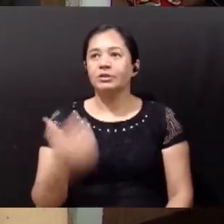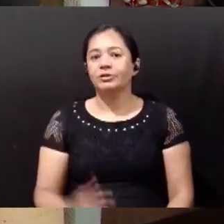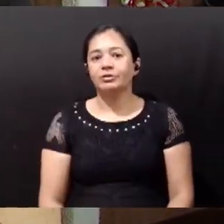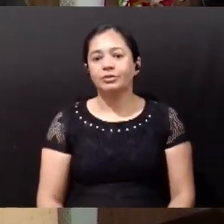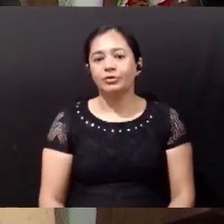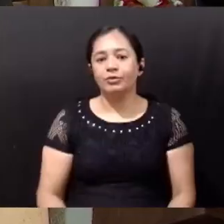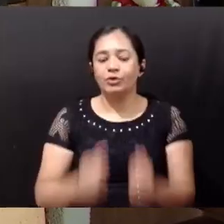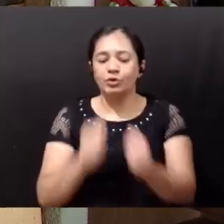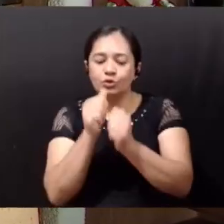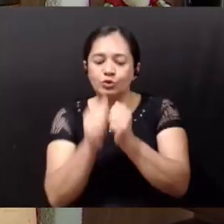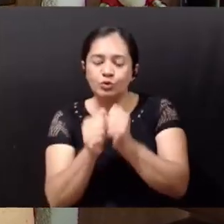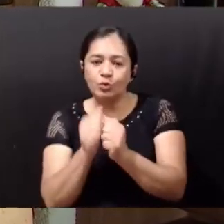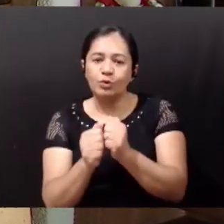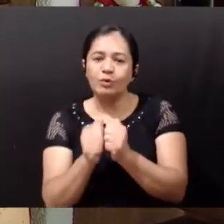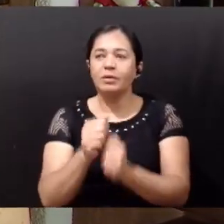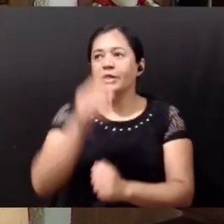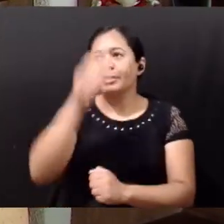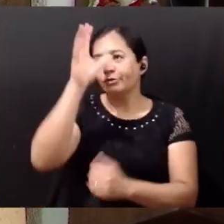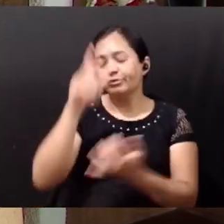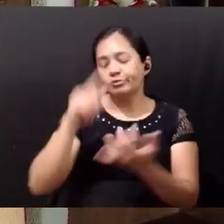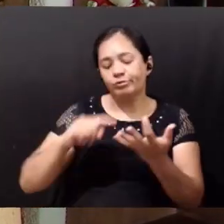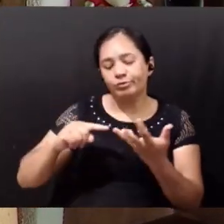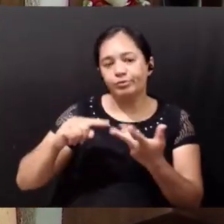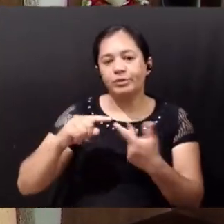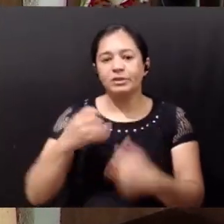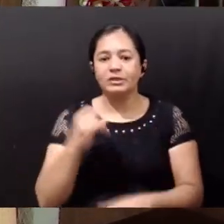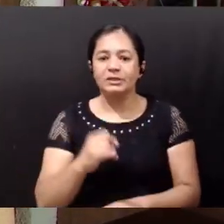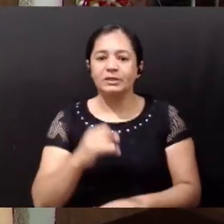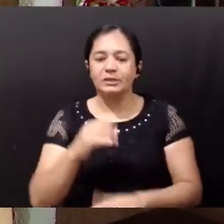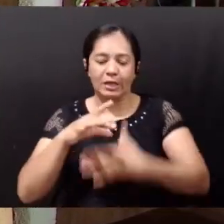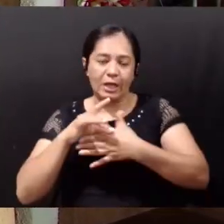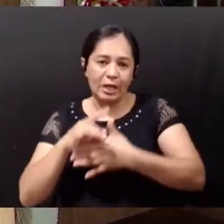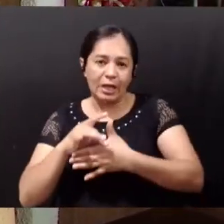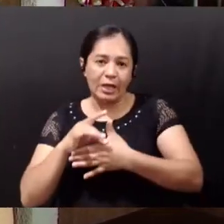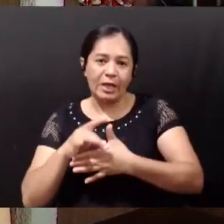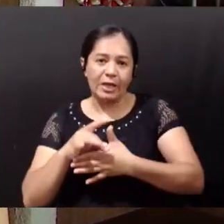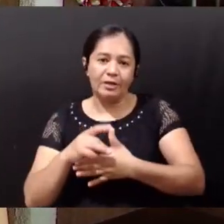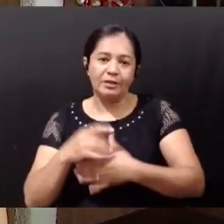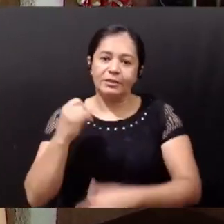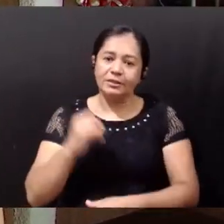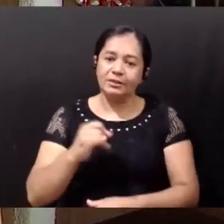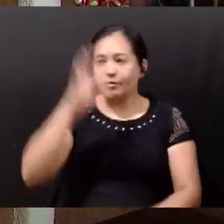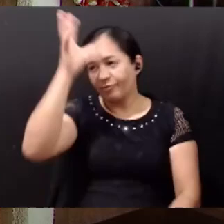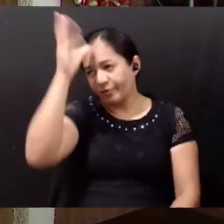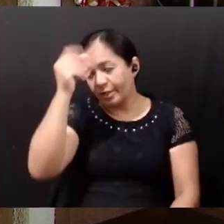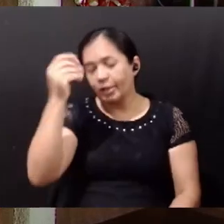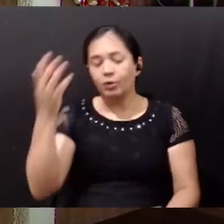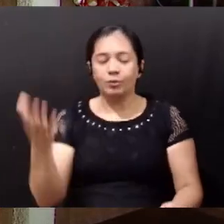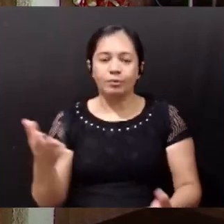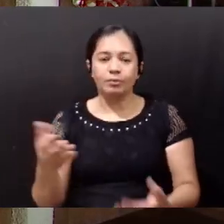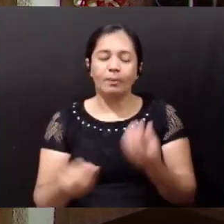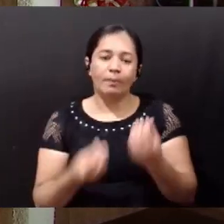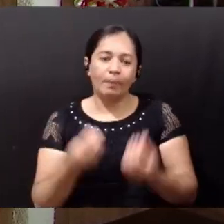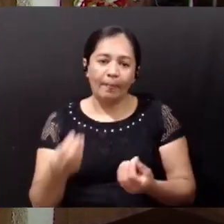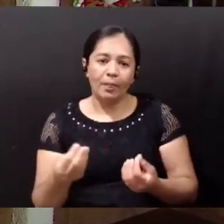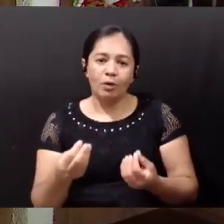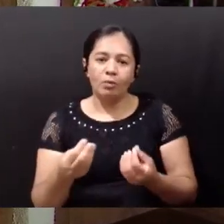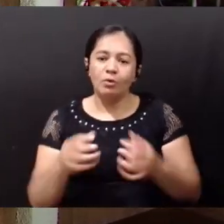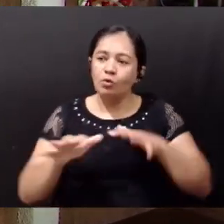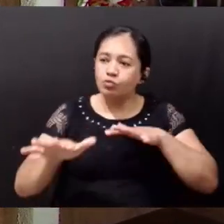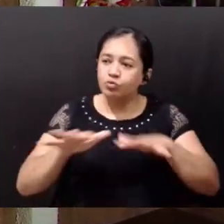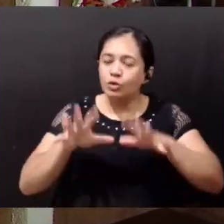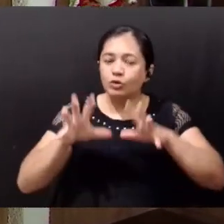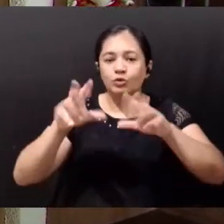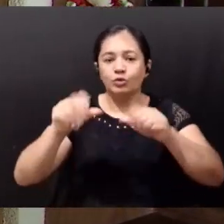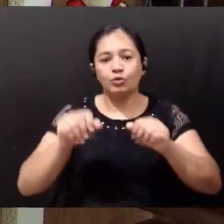dos acompanhamentos, se for de carne, da carne vermelha, se for de frango, né? Como que é movimentar toda a rede de vocês